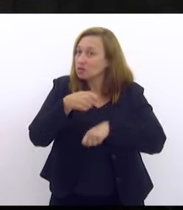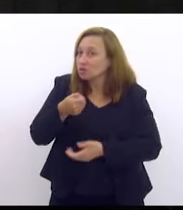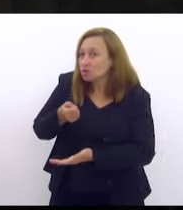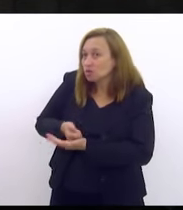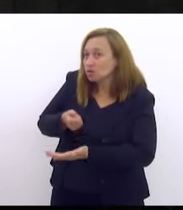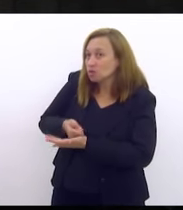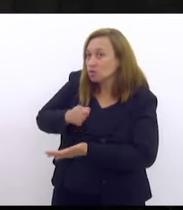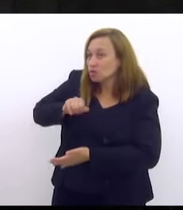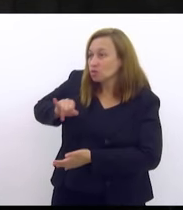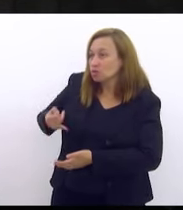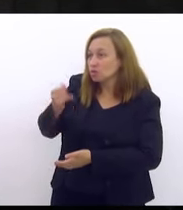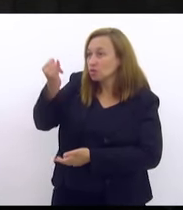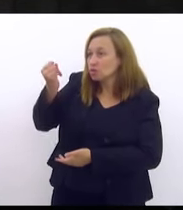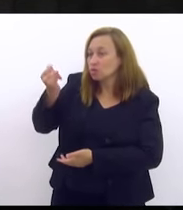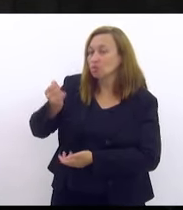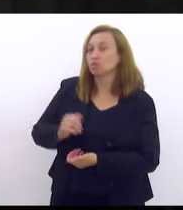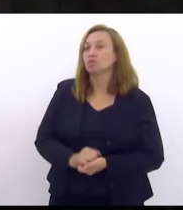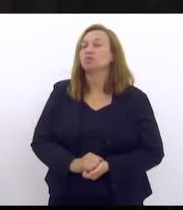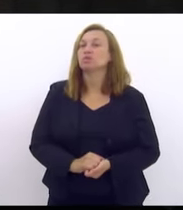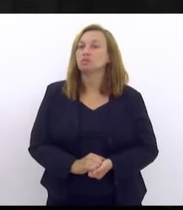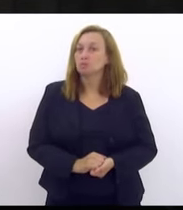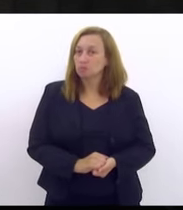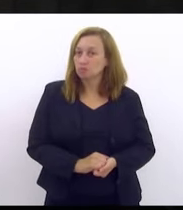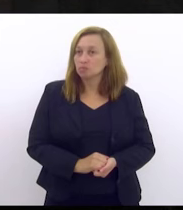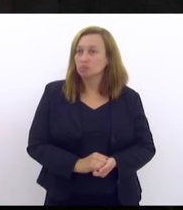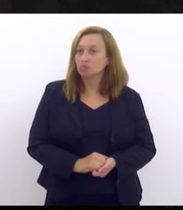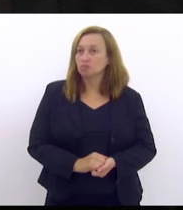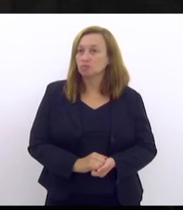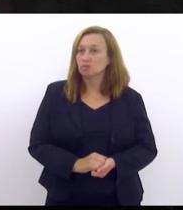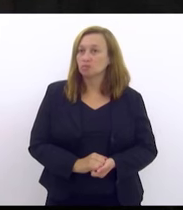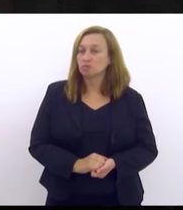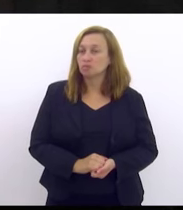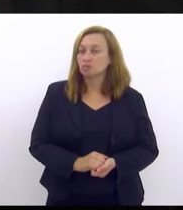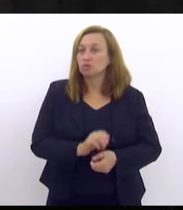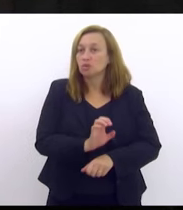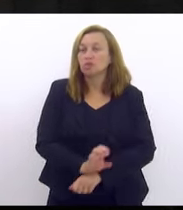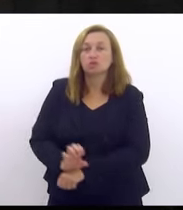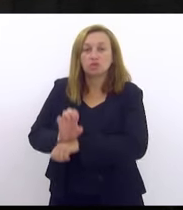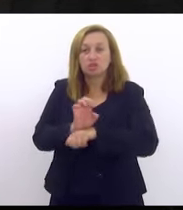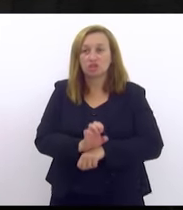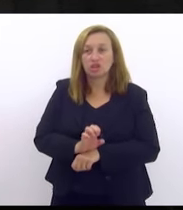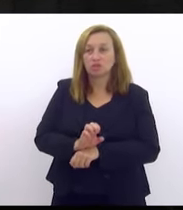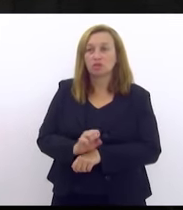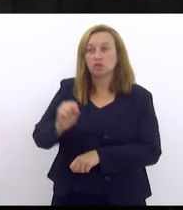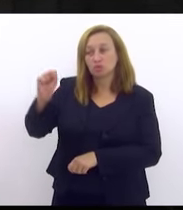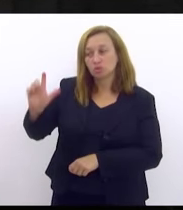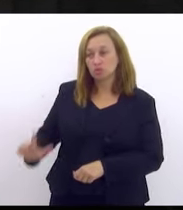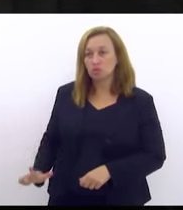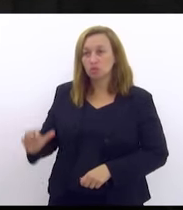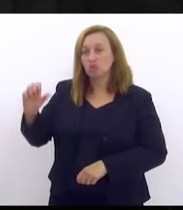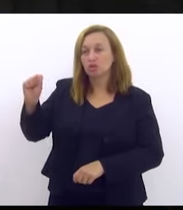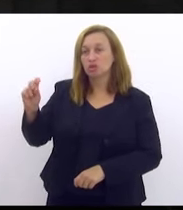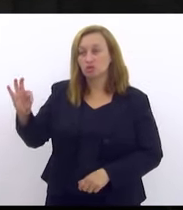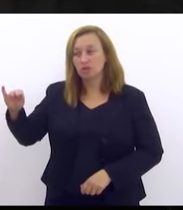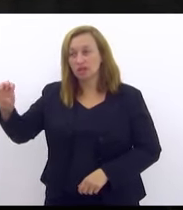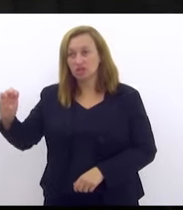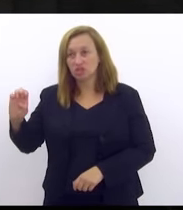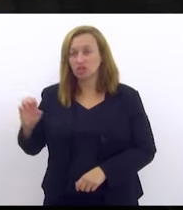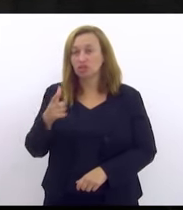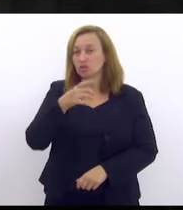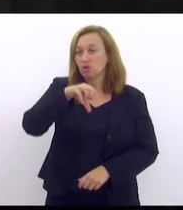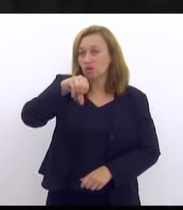juros extorsivos são desses estados do Sul-Sudeste. 90% do